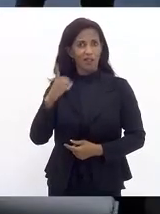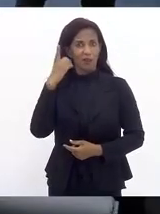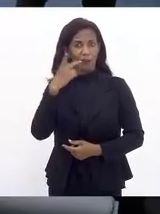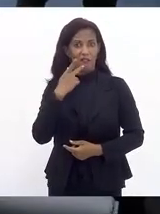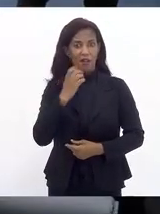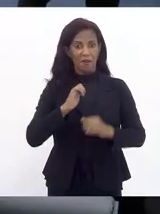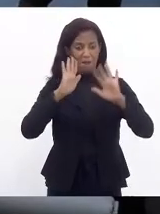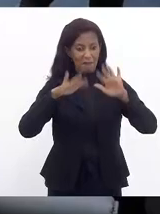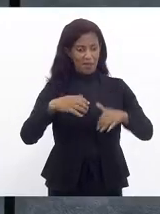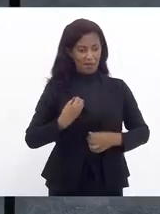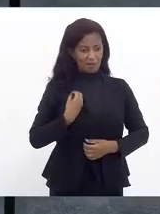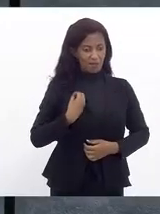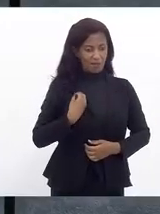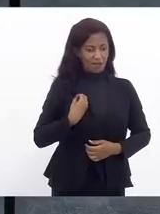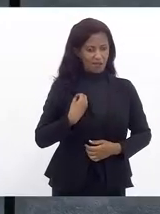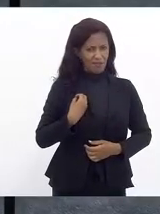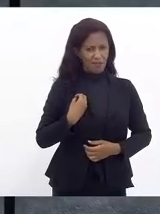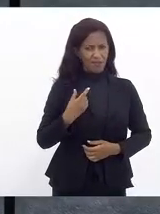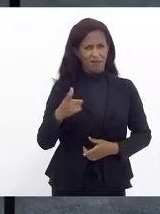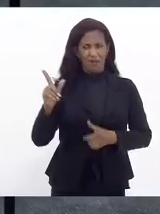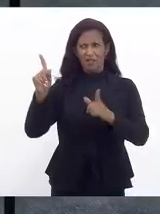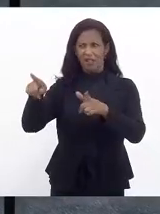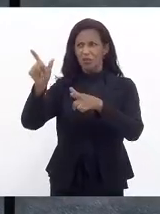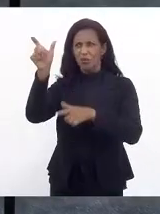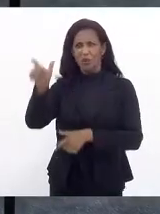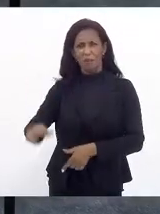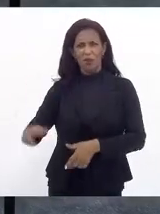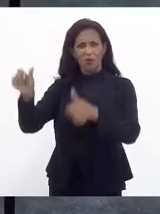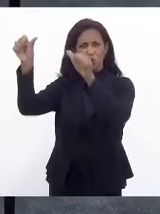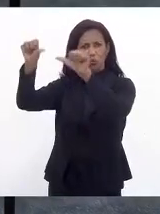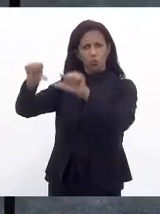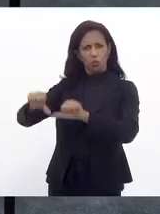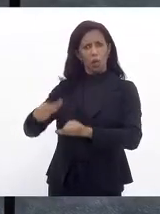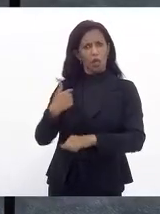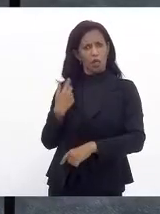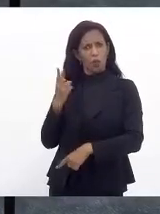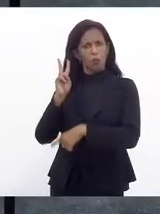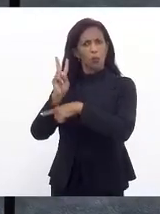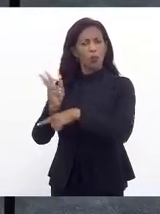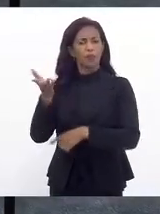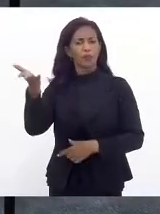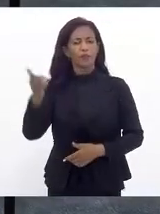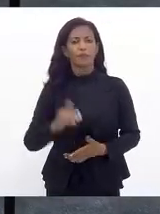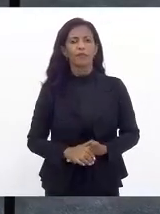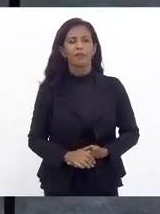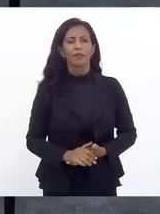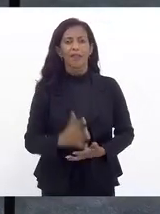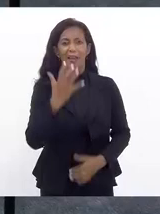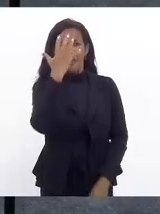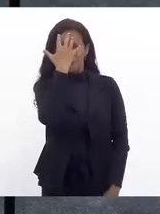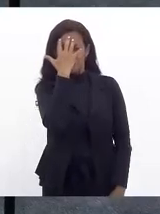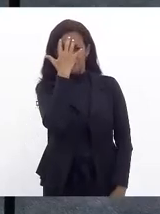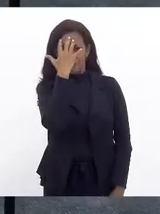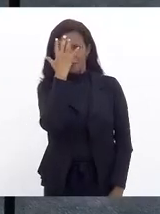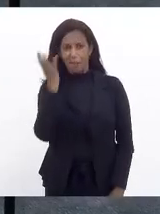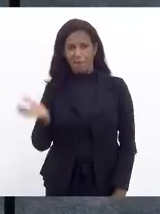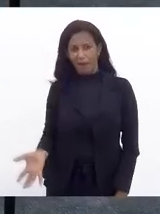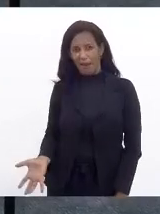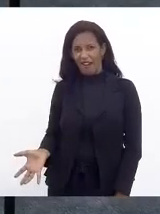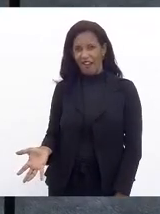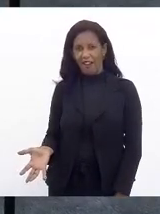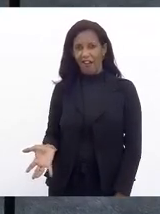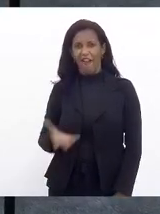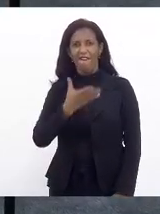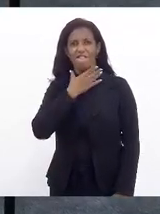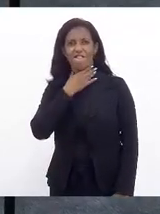de mim e tentando denigrir a sua imagem, e eu saí em sua defesa. Alana, as máscaras caíram depois das eleições.